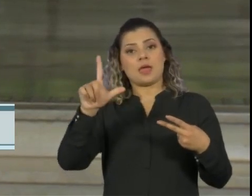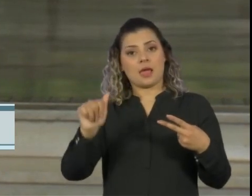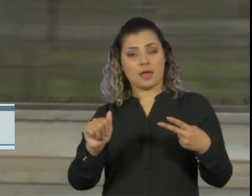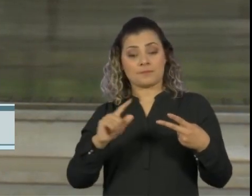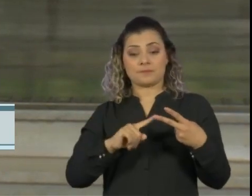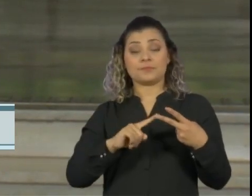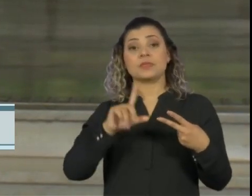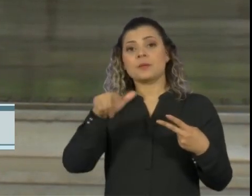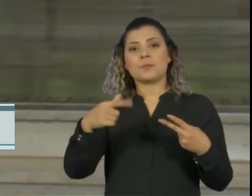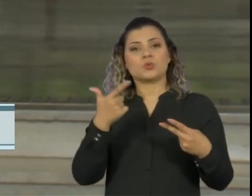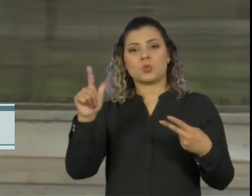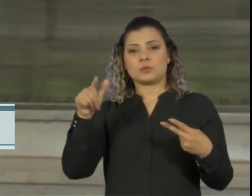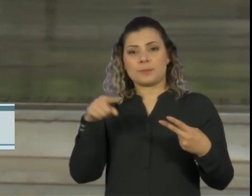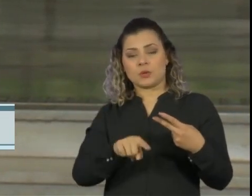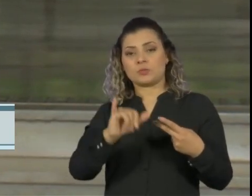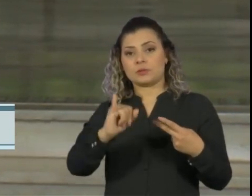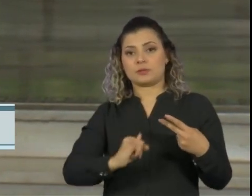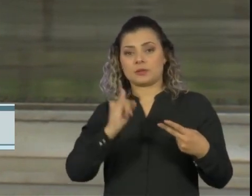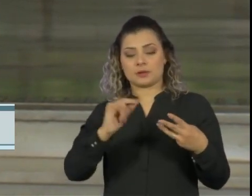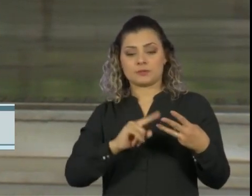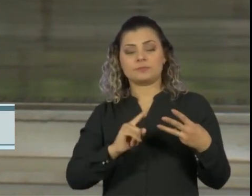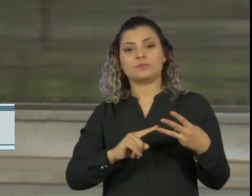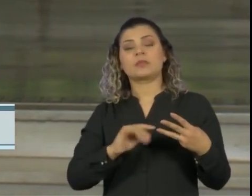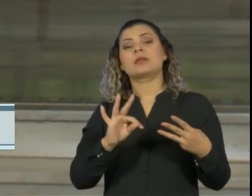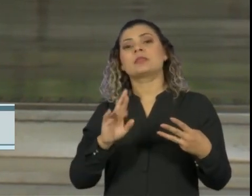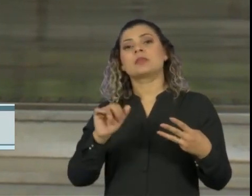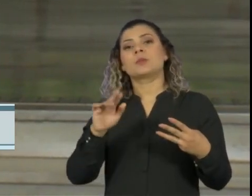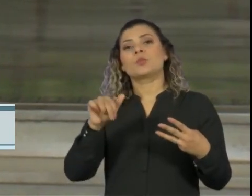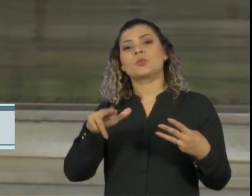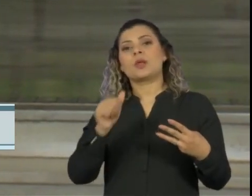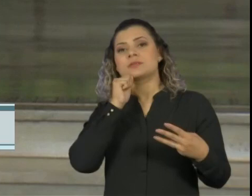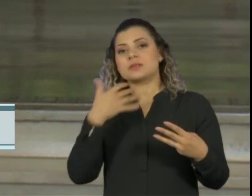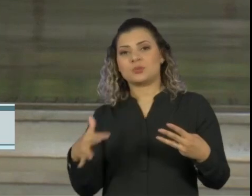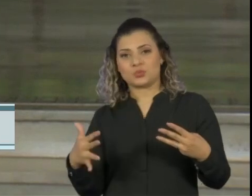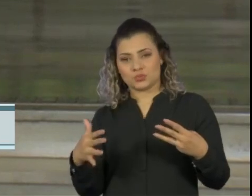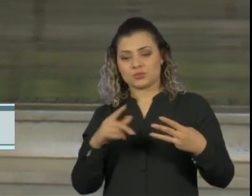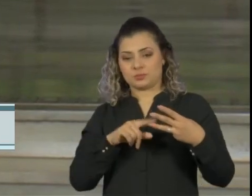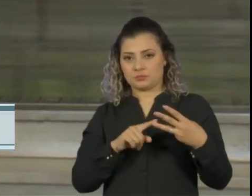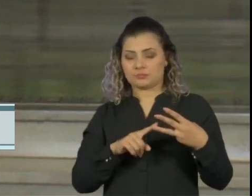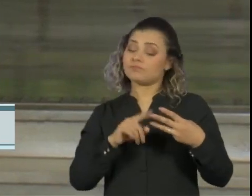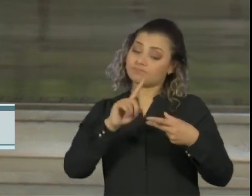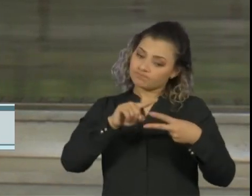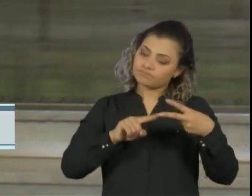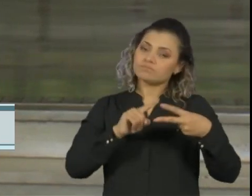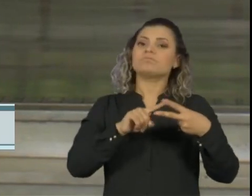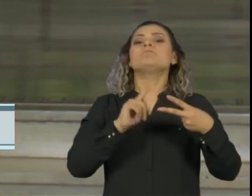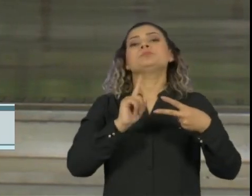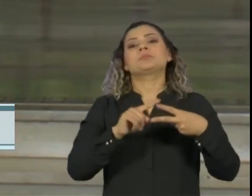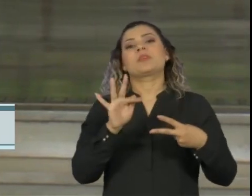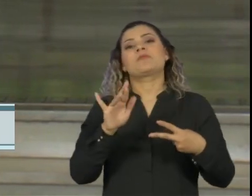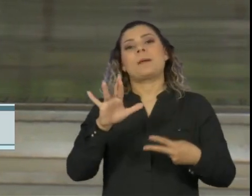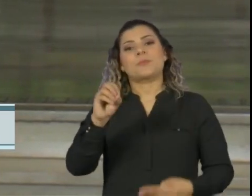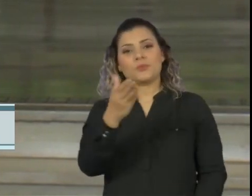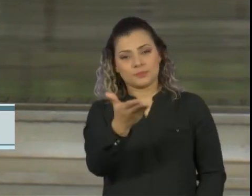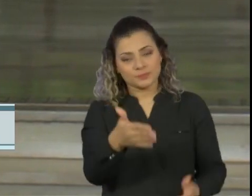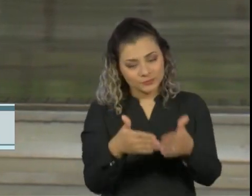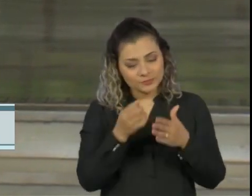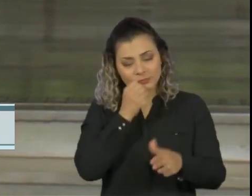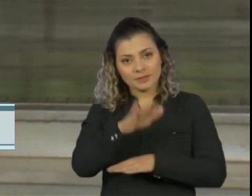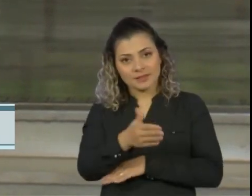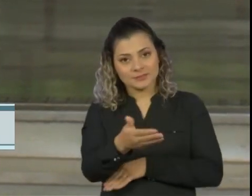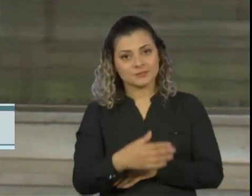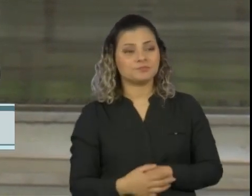não presencial, online, do jornal A Tribuna de Santos, com Tatiane Calisto. Neste momento, Fábio Diamante. Fábio, boa tarde. Sua pergunta, por